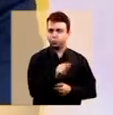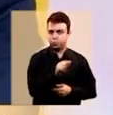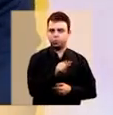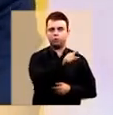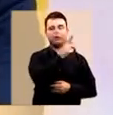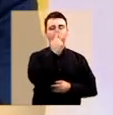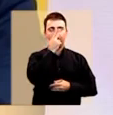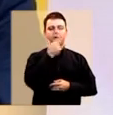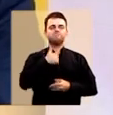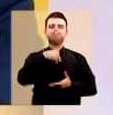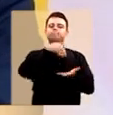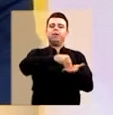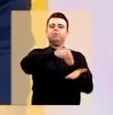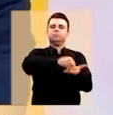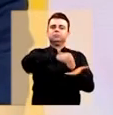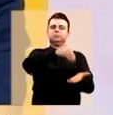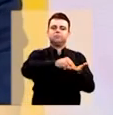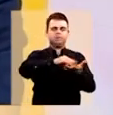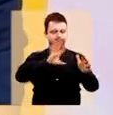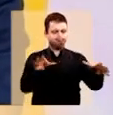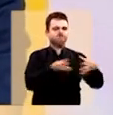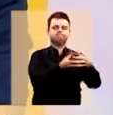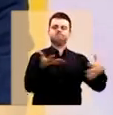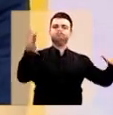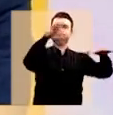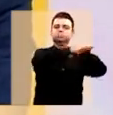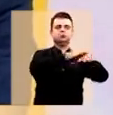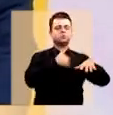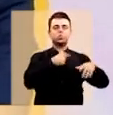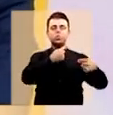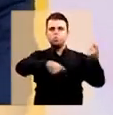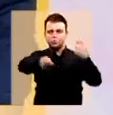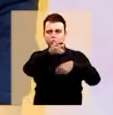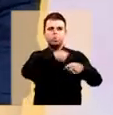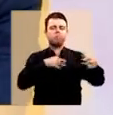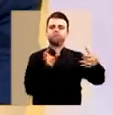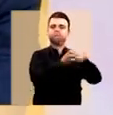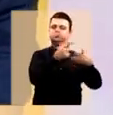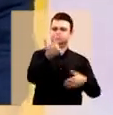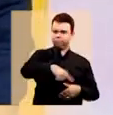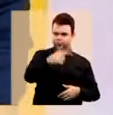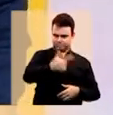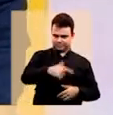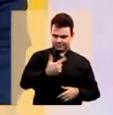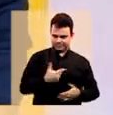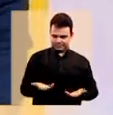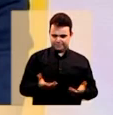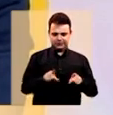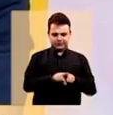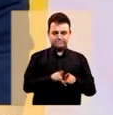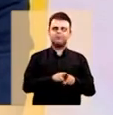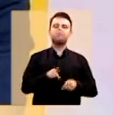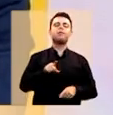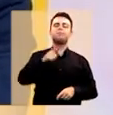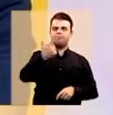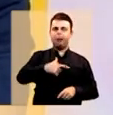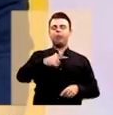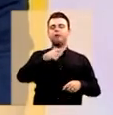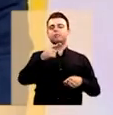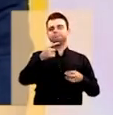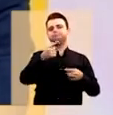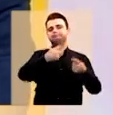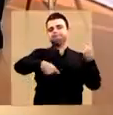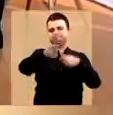ainda mais possível ele estar ausente da inclusão econômica. Né? E aí nós temos o fator racial e o fator econômico